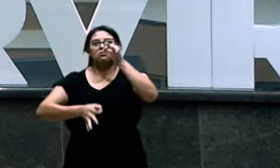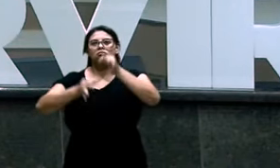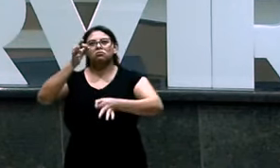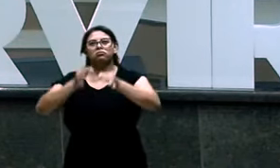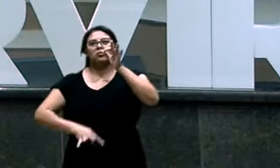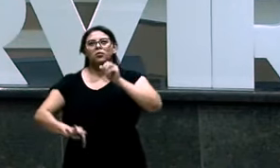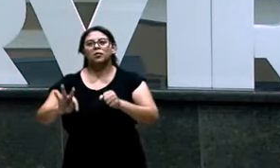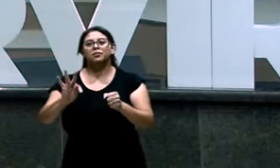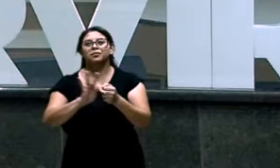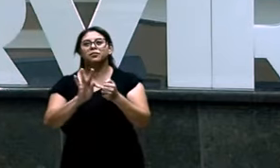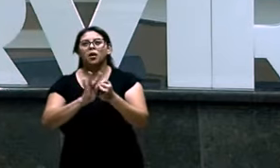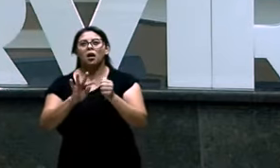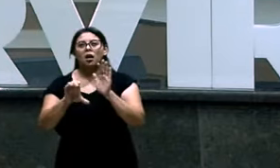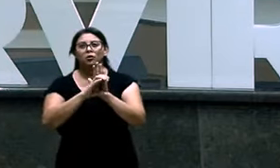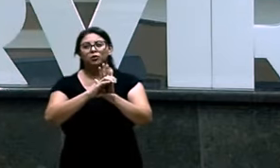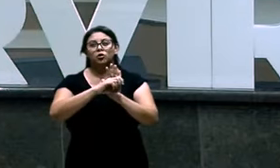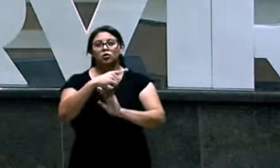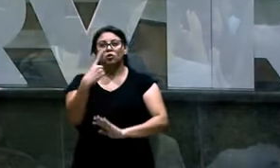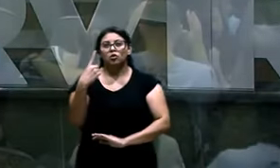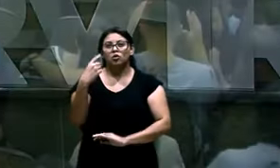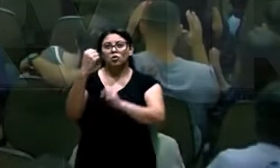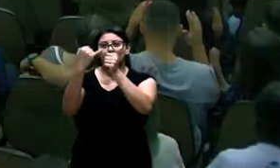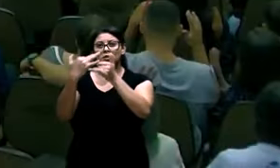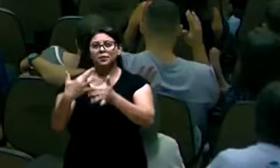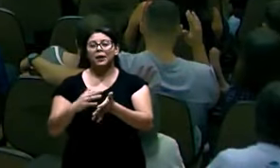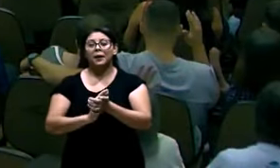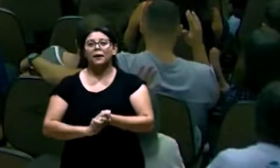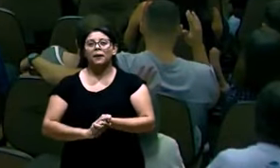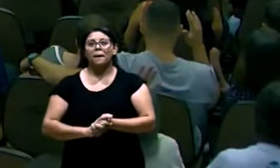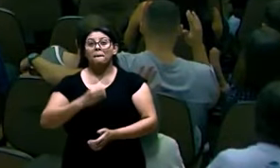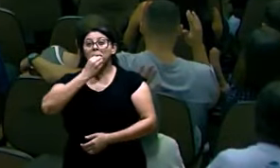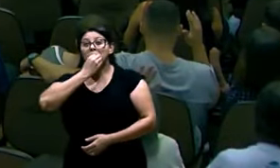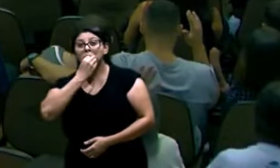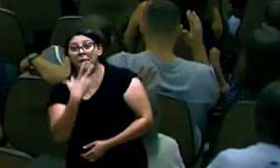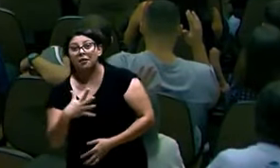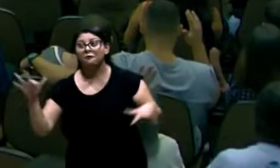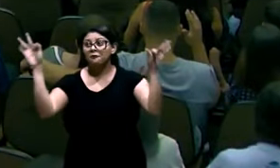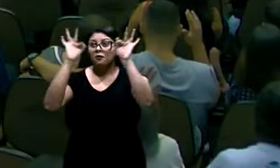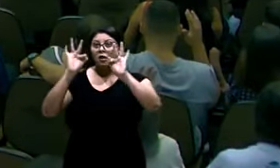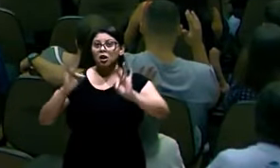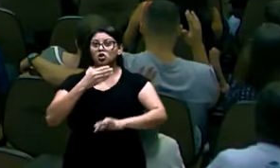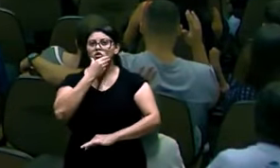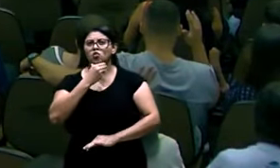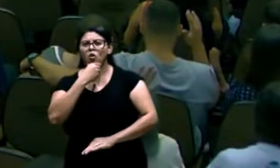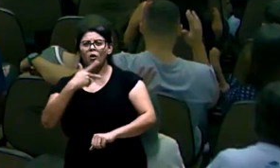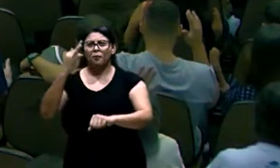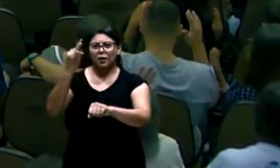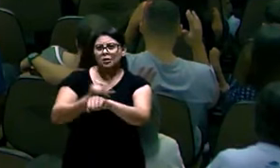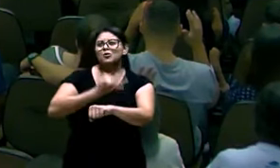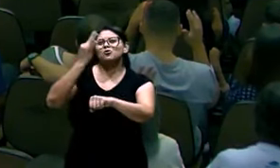1, versos 12. Bem-aventurado o varão que suporta a tentação. Grifo meu agora. Depois de suportar e